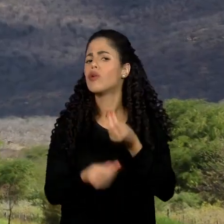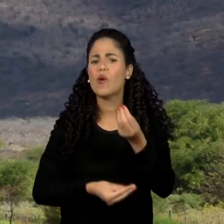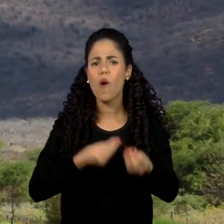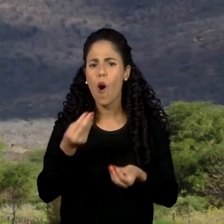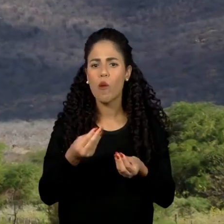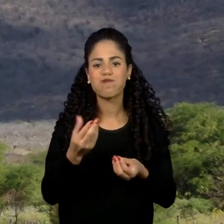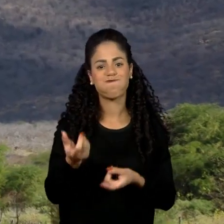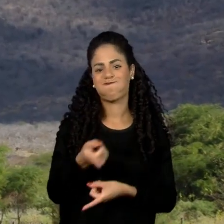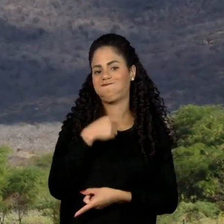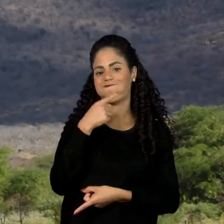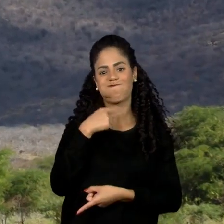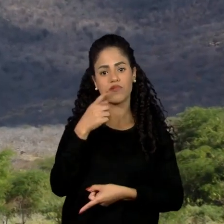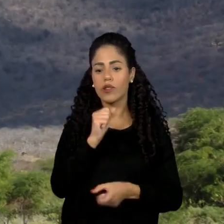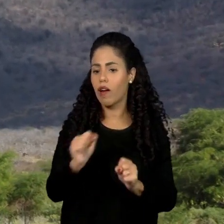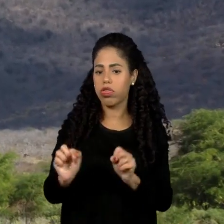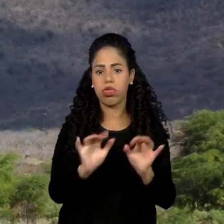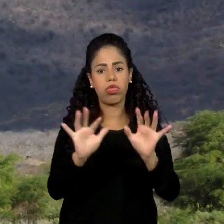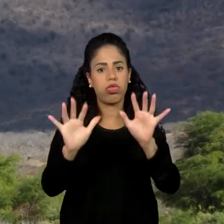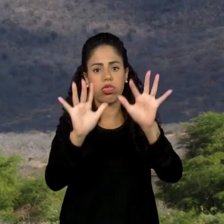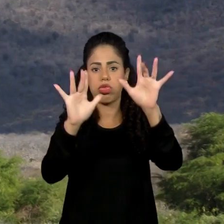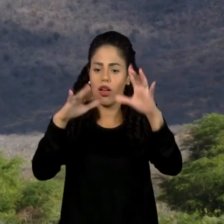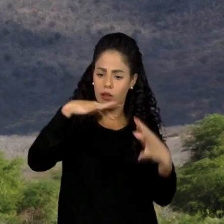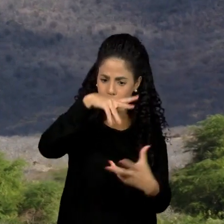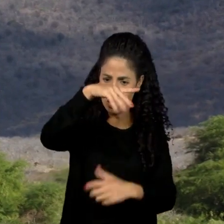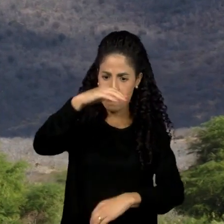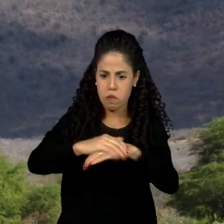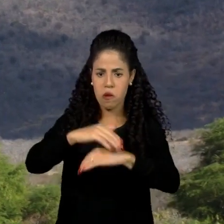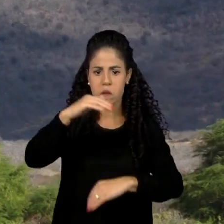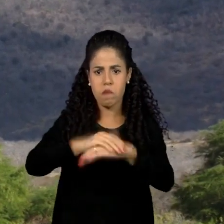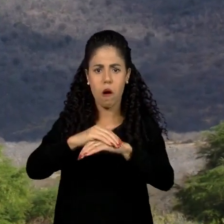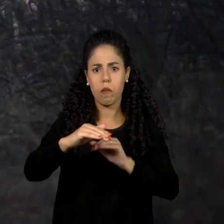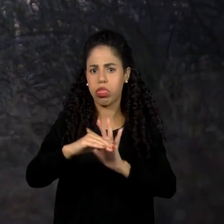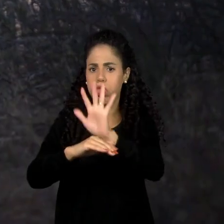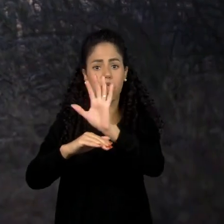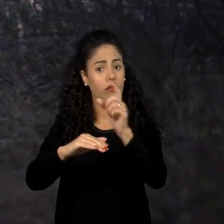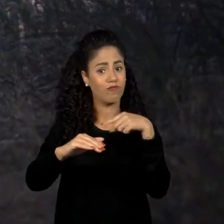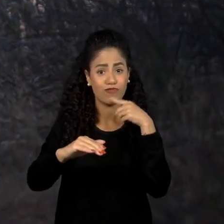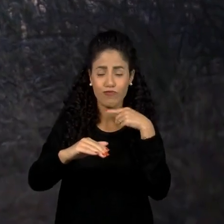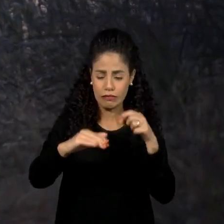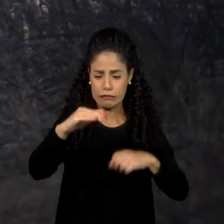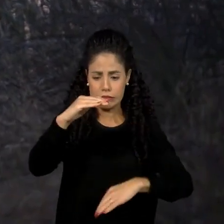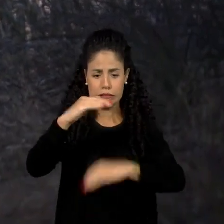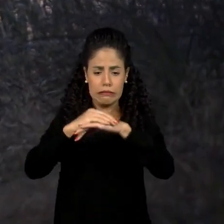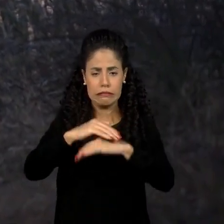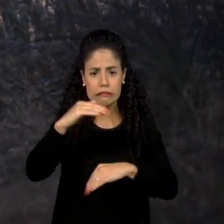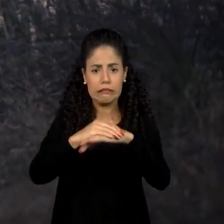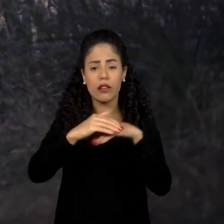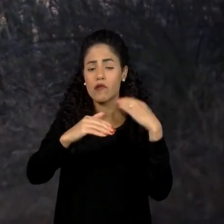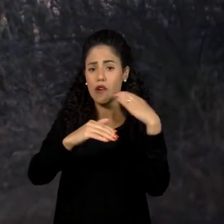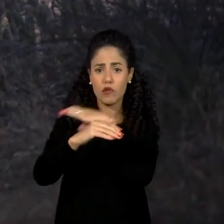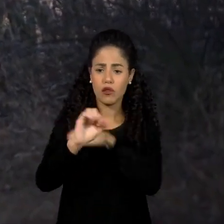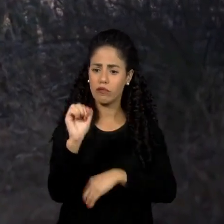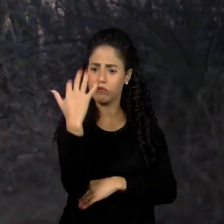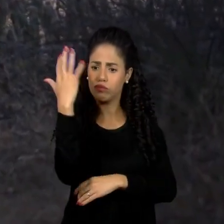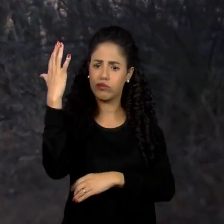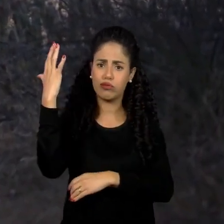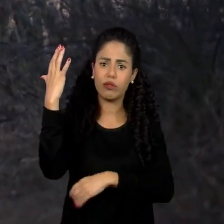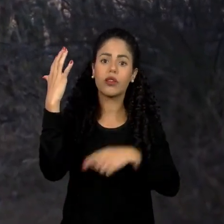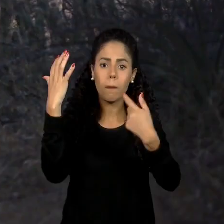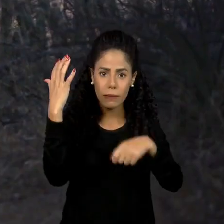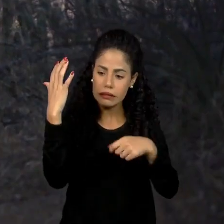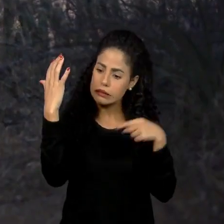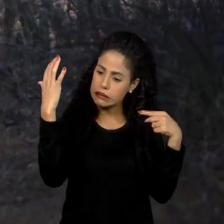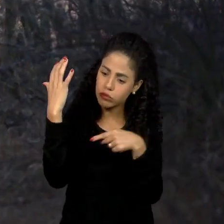E a planta libera oxigênio. Por outro lado, quando ela faz a fotossíntese, até para a própria planta crescer, ela vai depositando